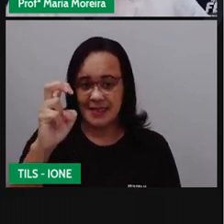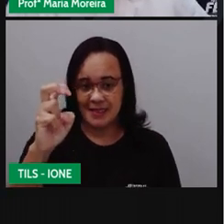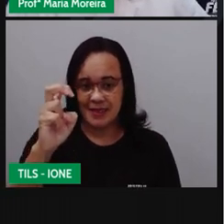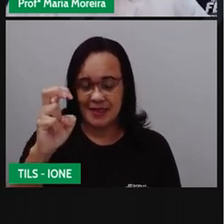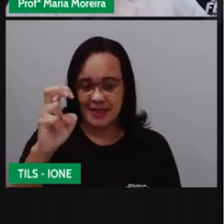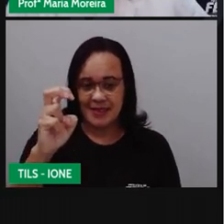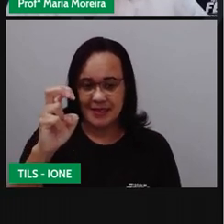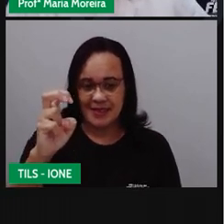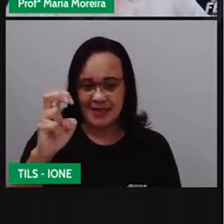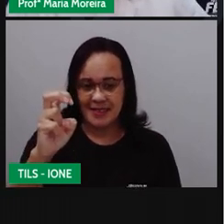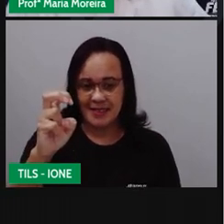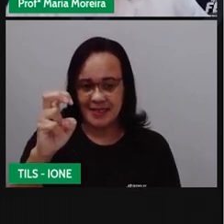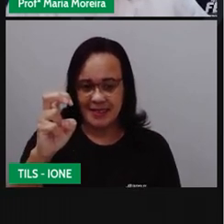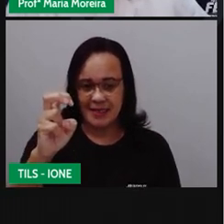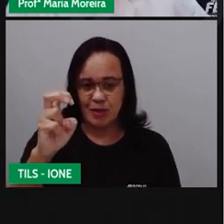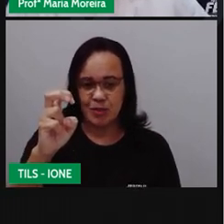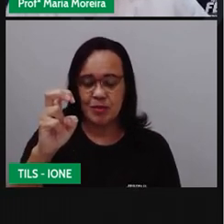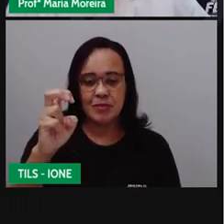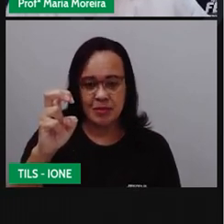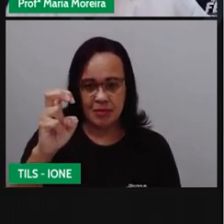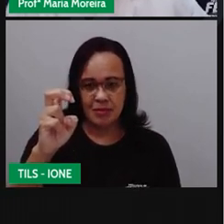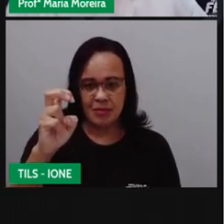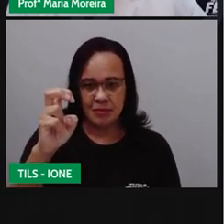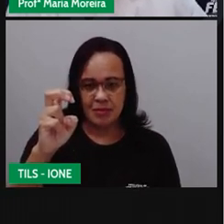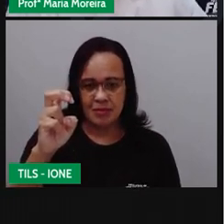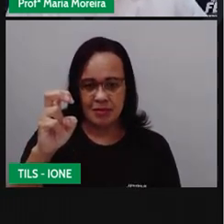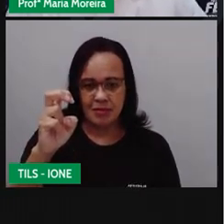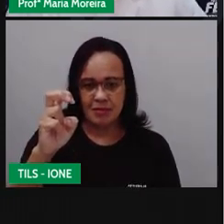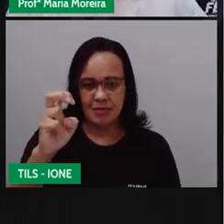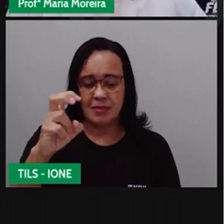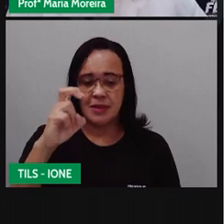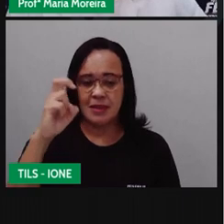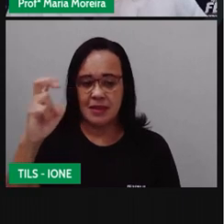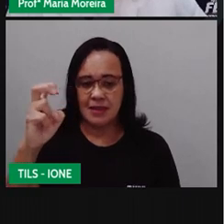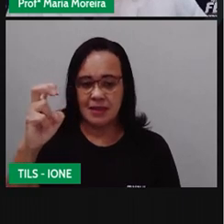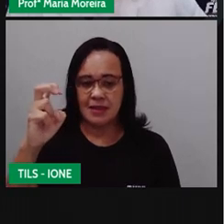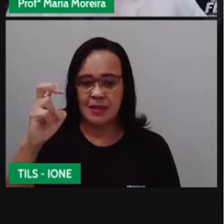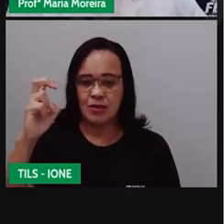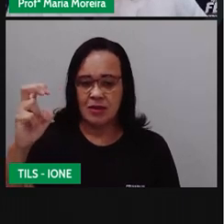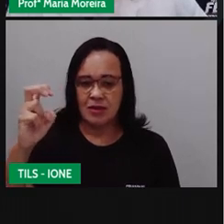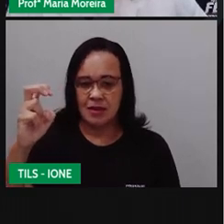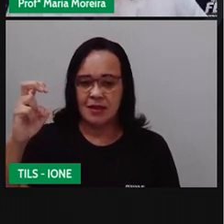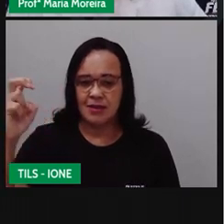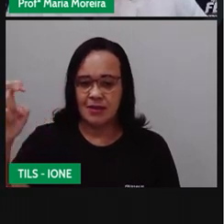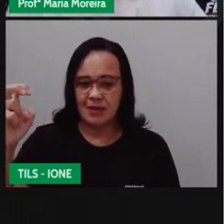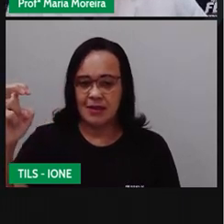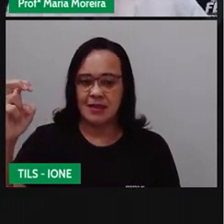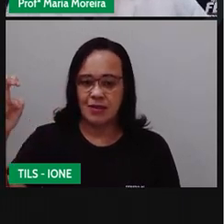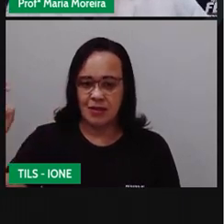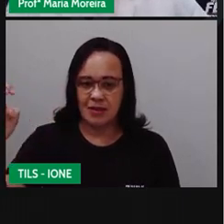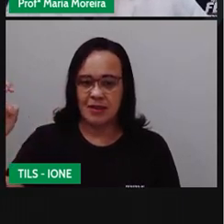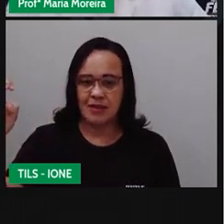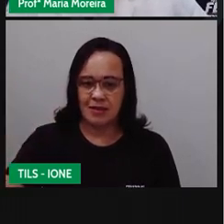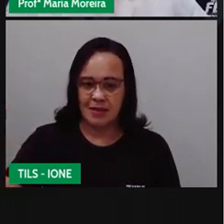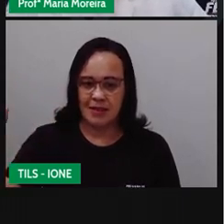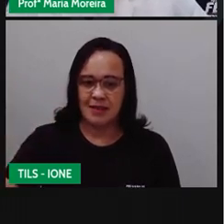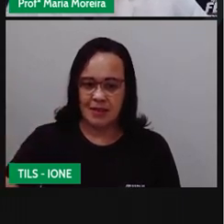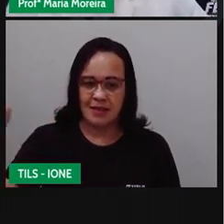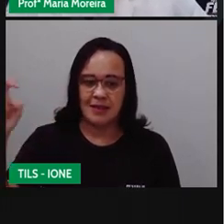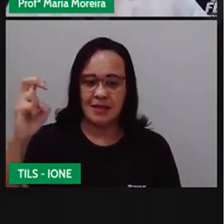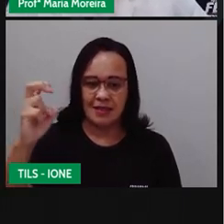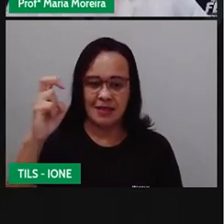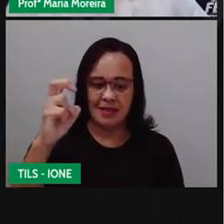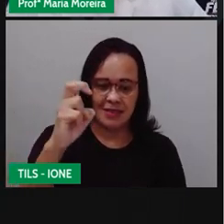Na coluna eu tenho o quê? 5. Na próxima coluna, a mesma quantidade. Na próxima, a mesma. Na próxima, a